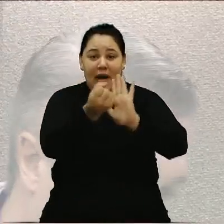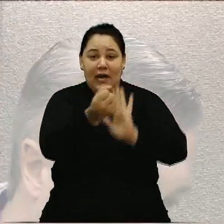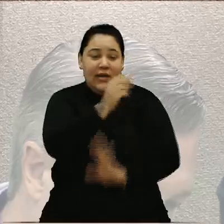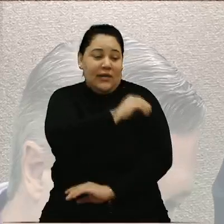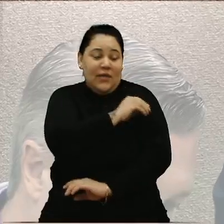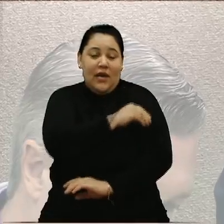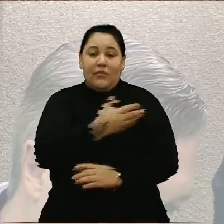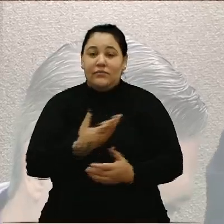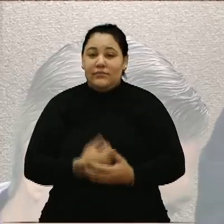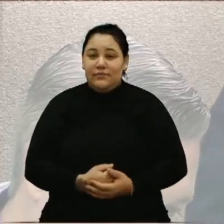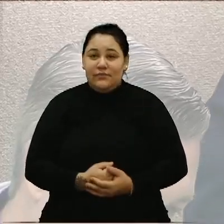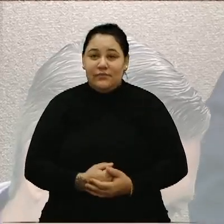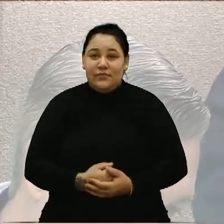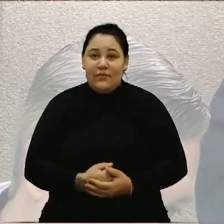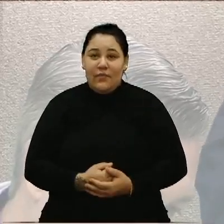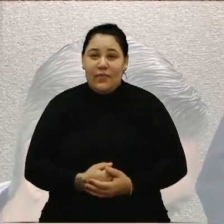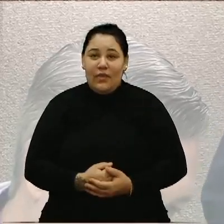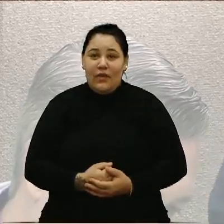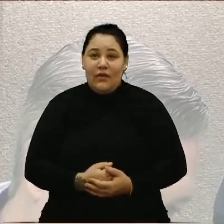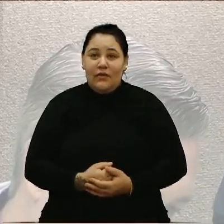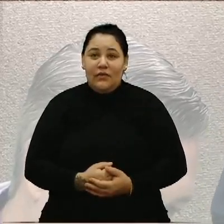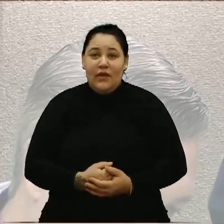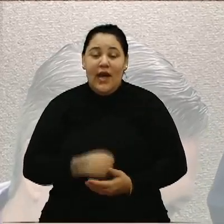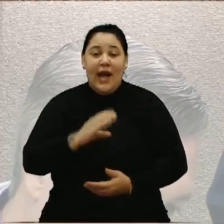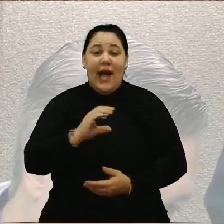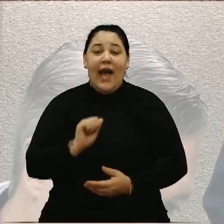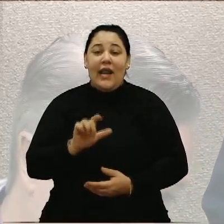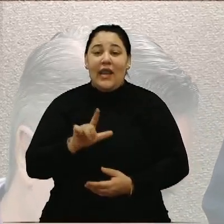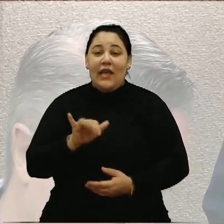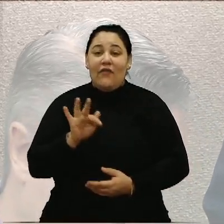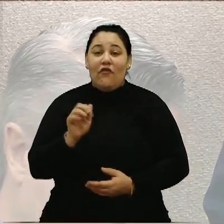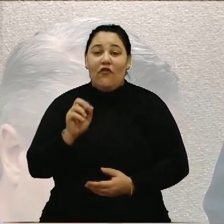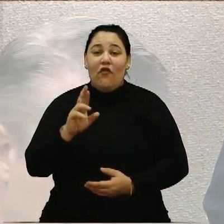alcoólica. A Califórnia está